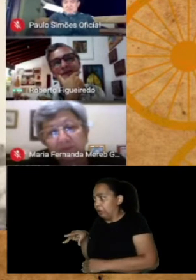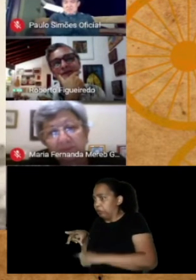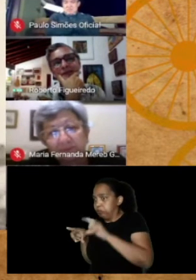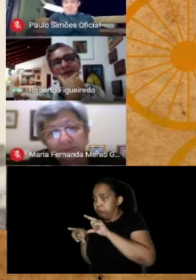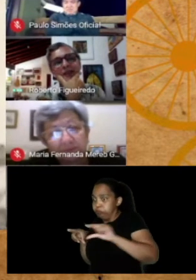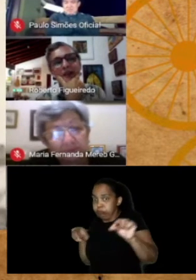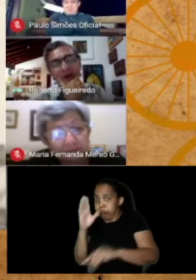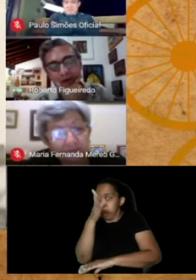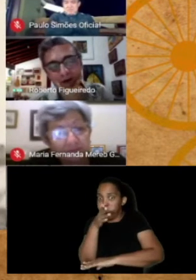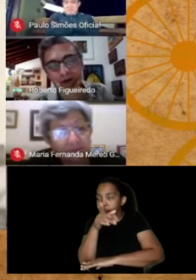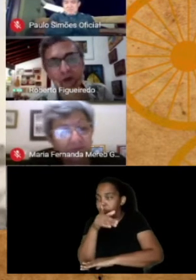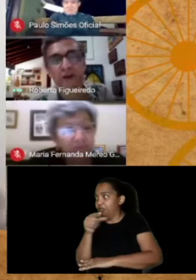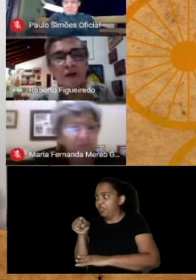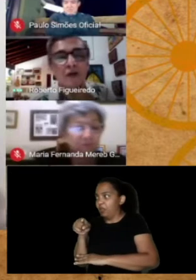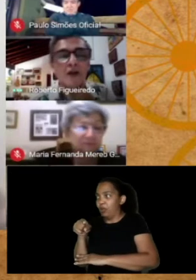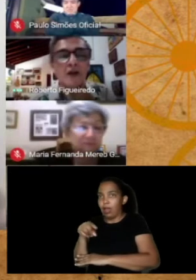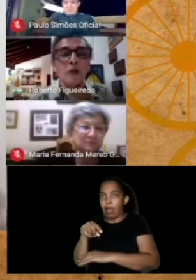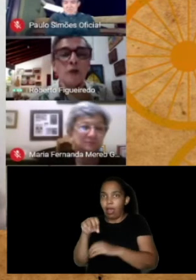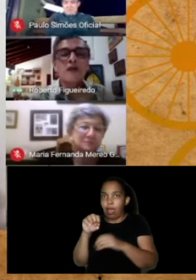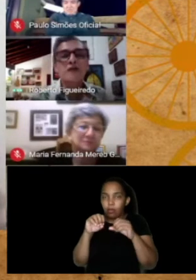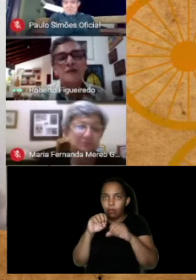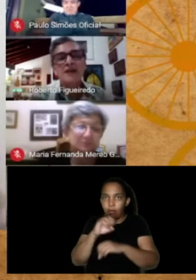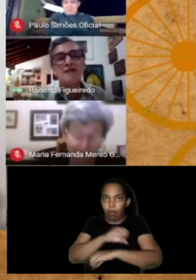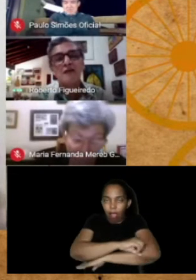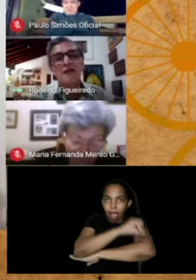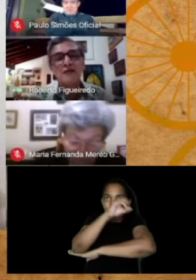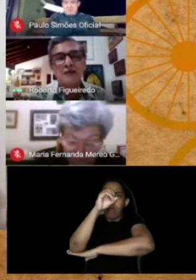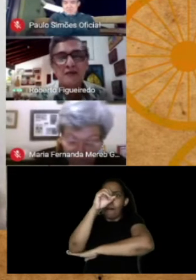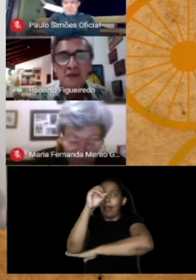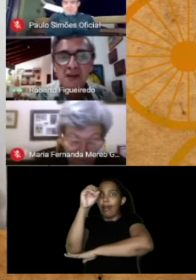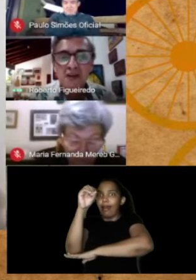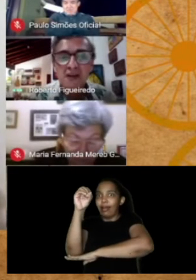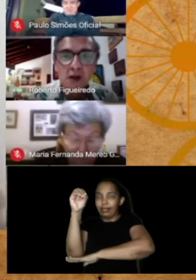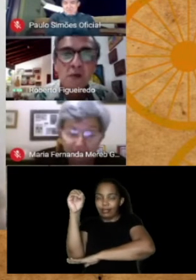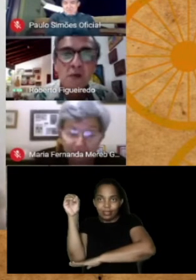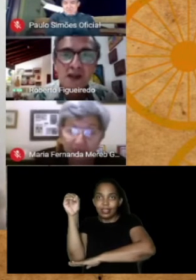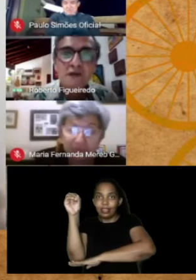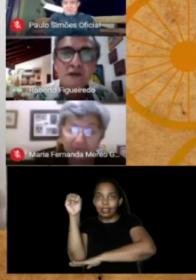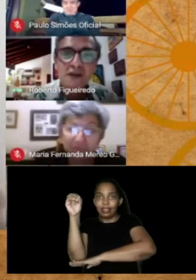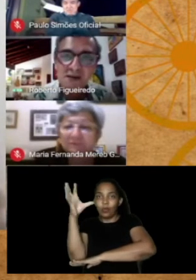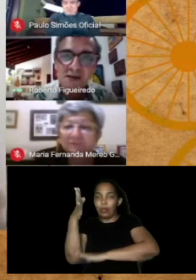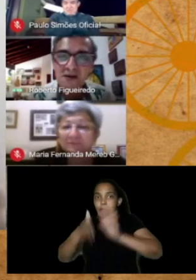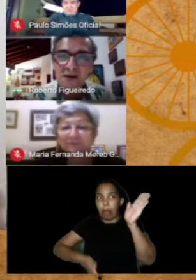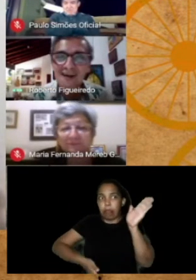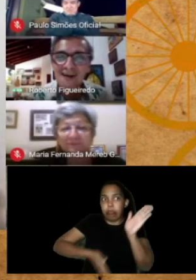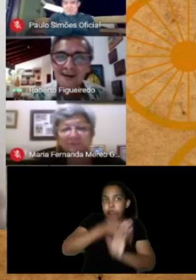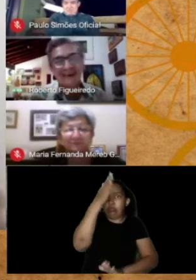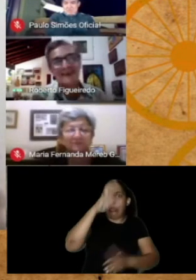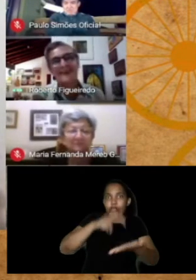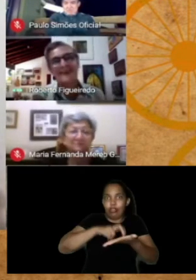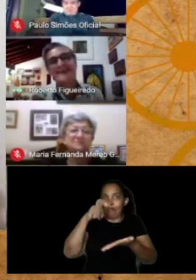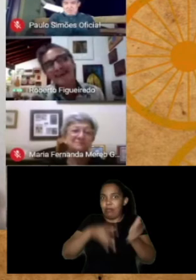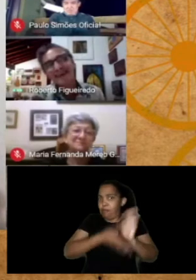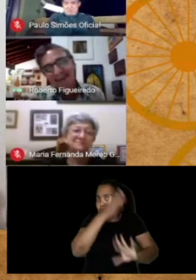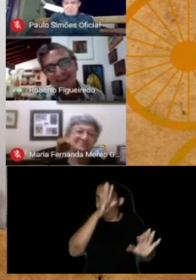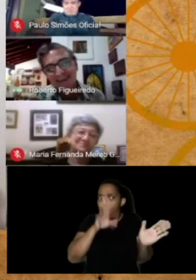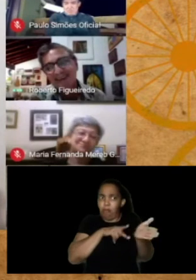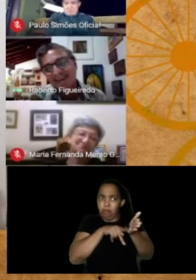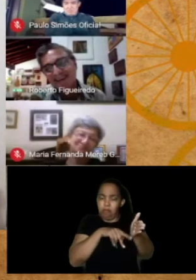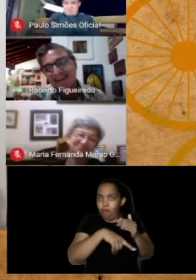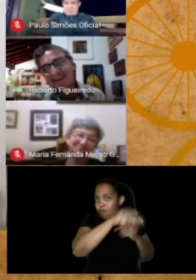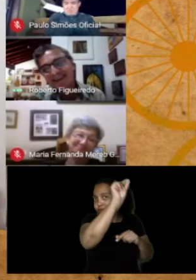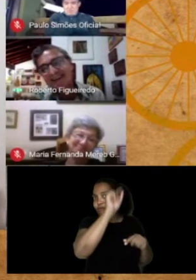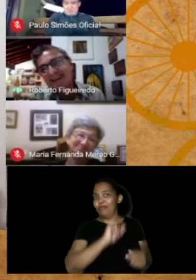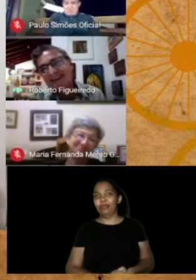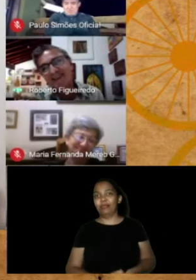pegar o trem de volta, o outro ficou lá. Rodrigo, o Hotel Modelo foi da minha avó, viu? Rodrigo, o Hotel Modelo foi da minha avó. Professor, puxa vida.